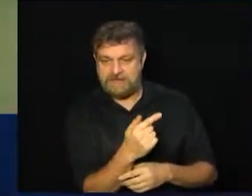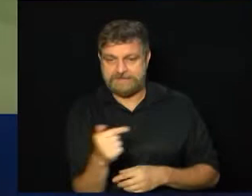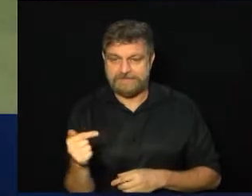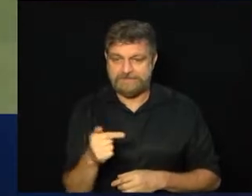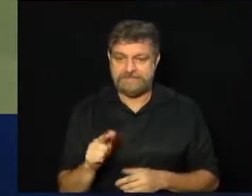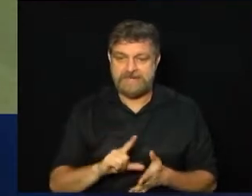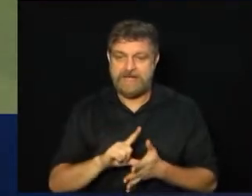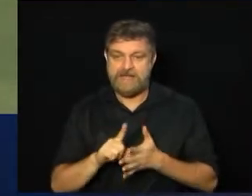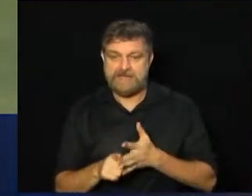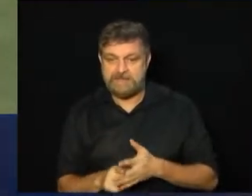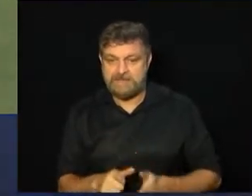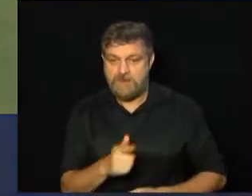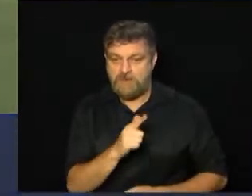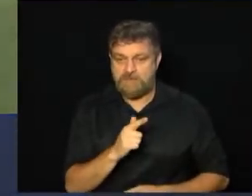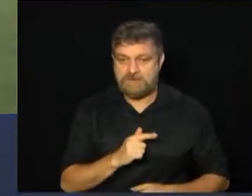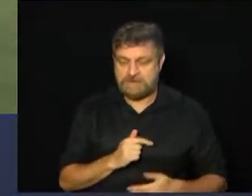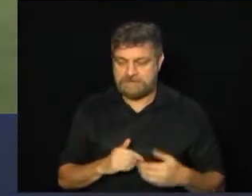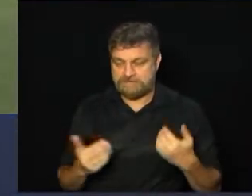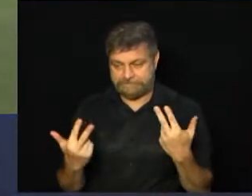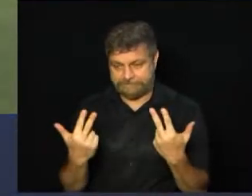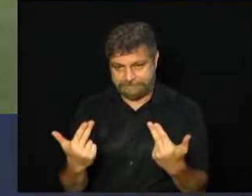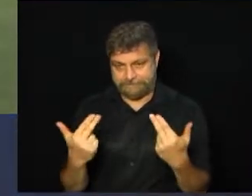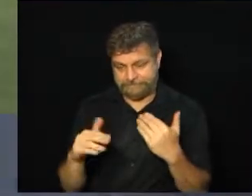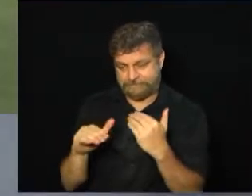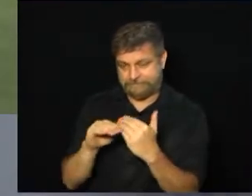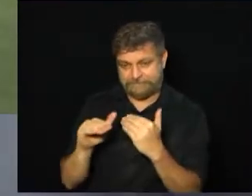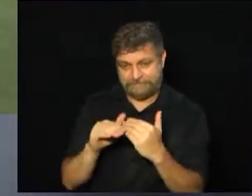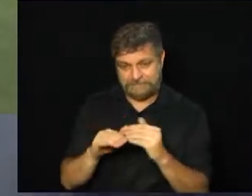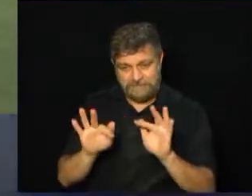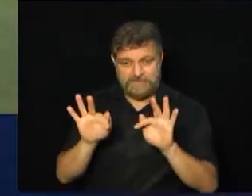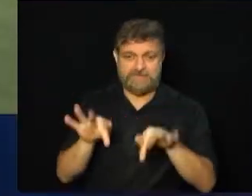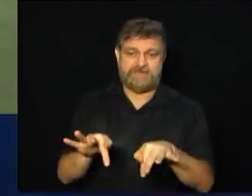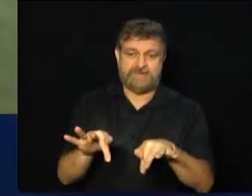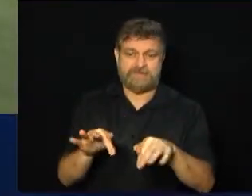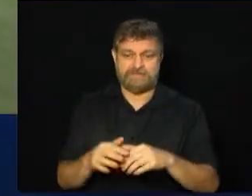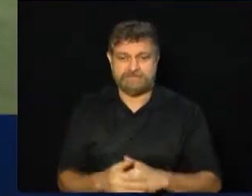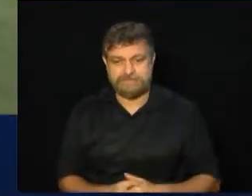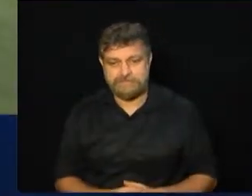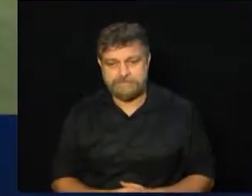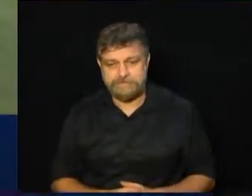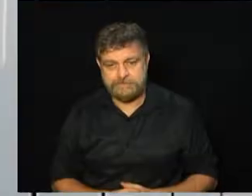vê adversário chegar em igualdade nos minutos finais.